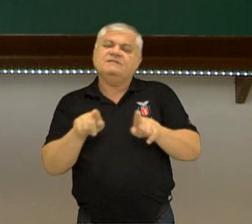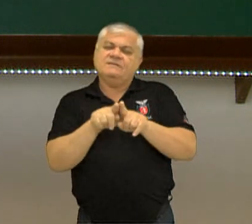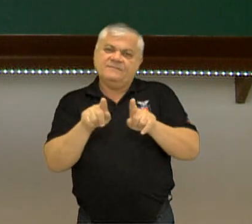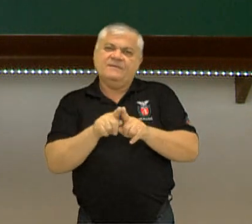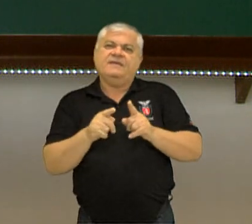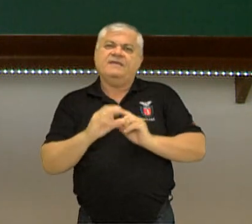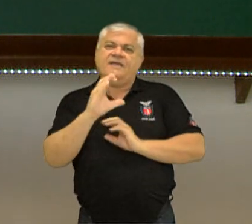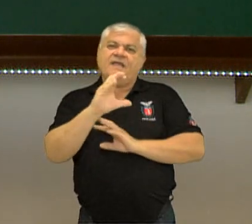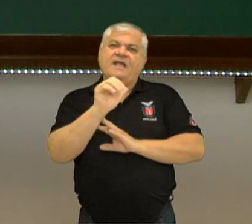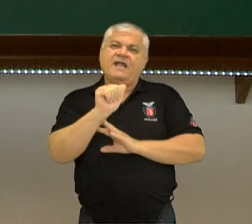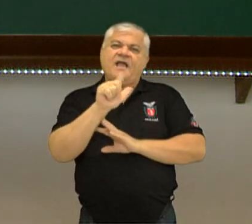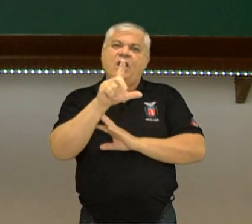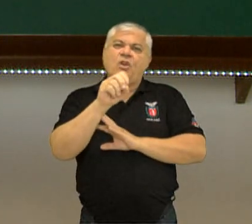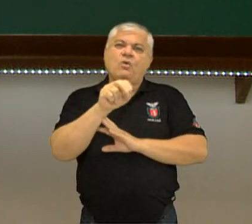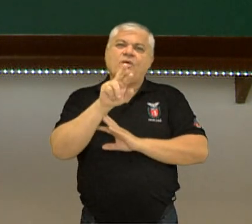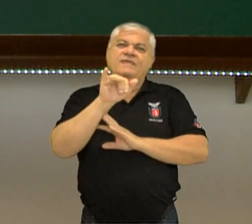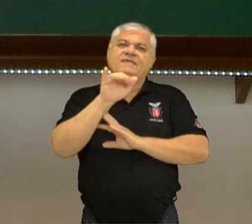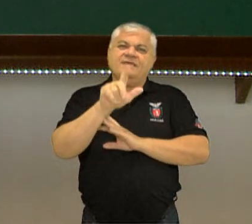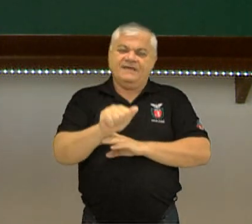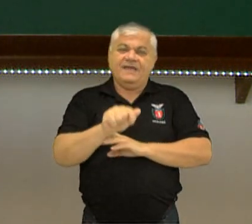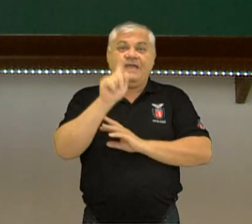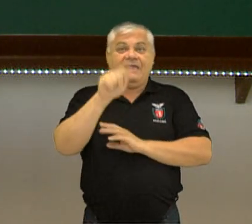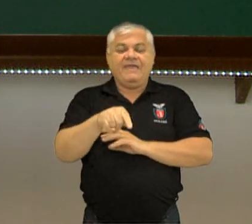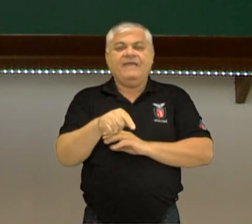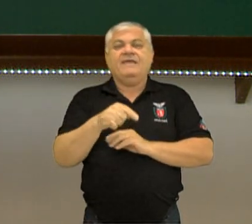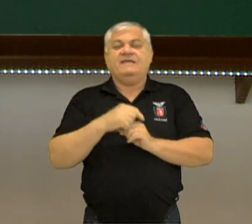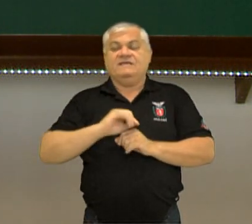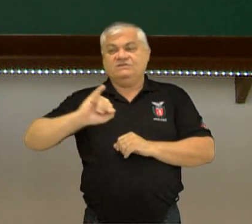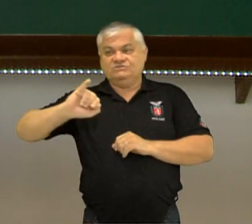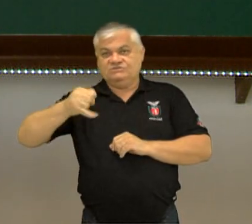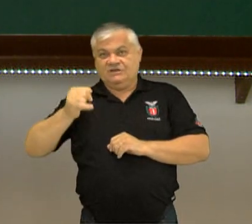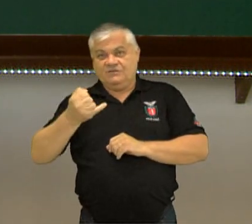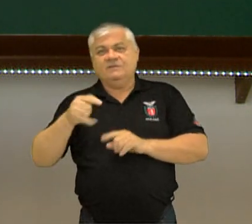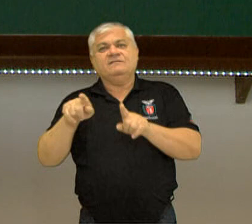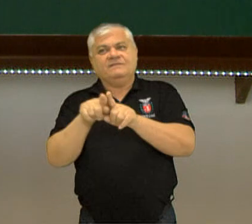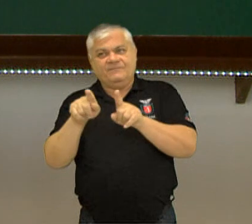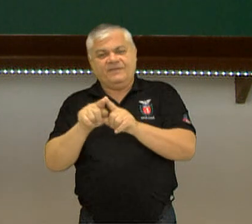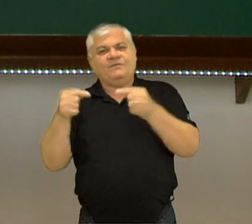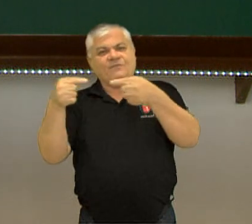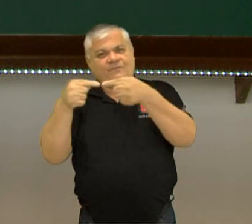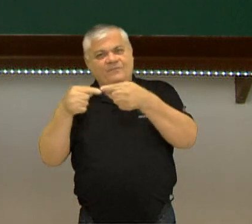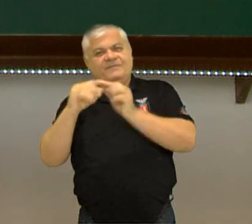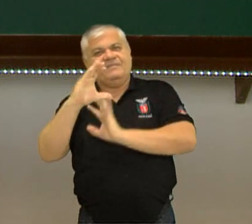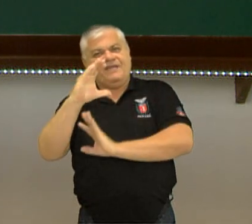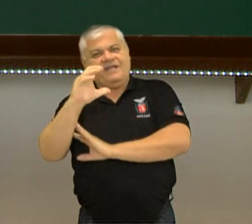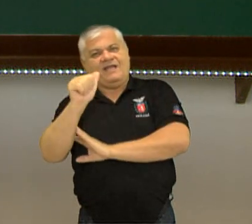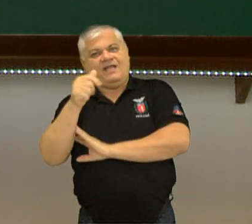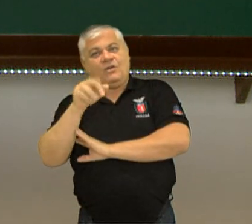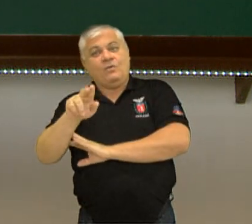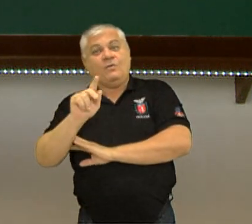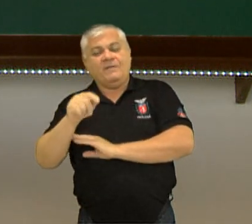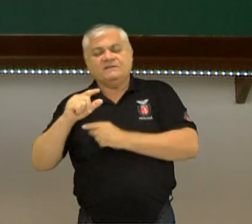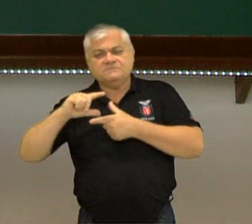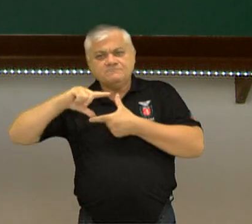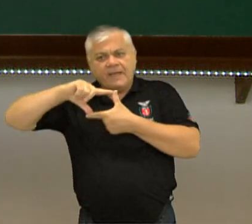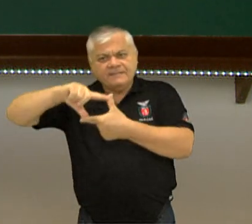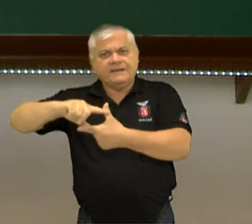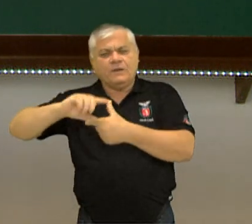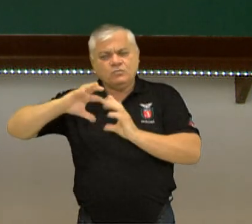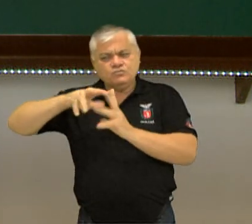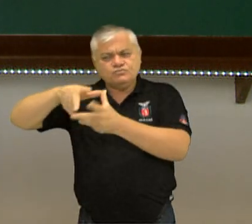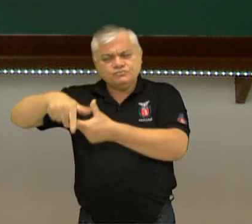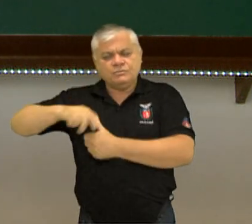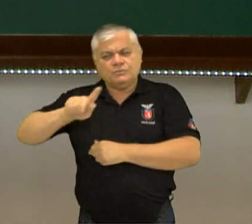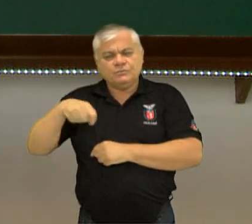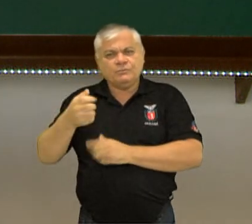caloria. Caloria representa calor, Joule também representa calor, só que o padrão é o Joule, tá? A